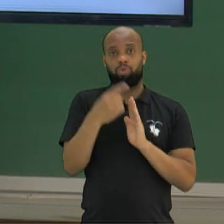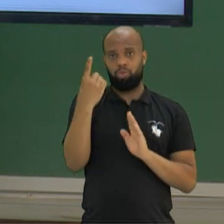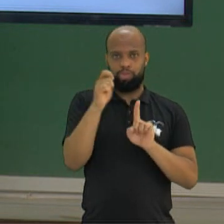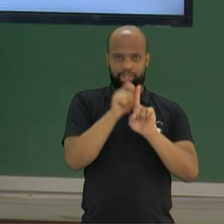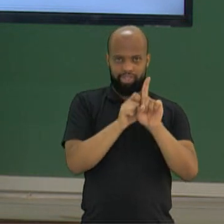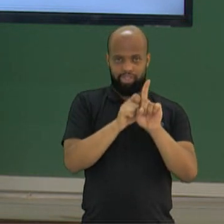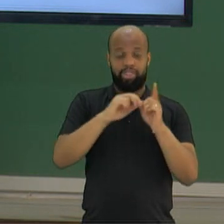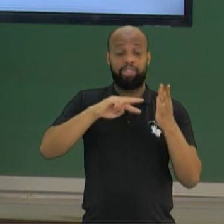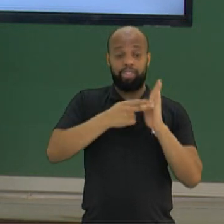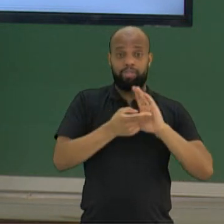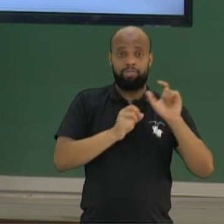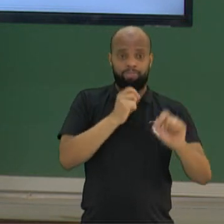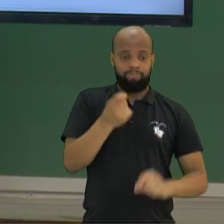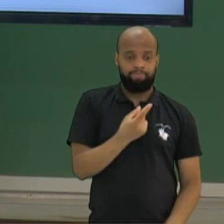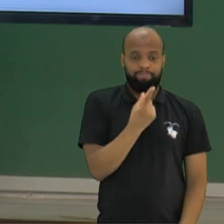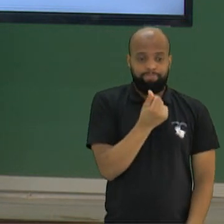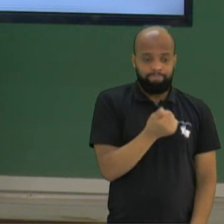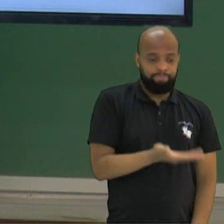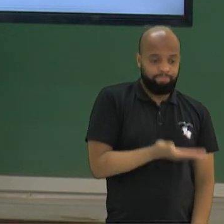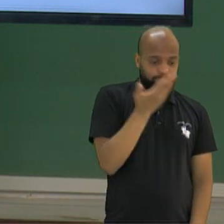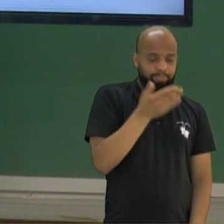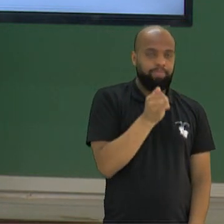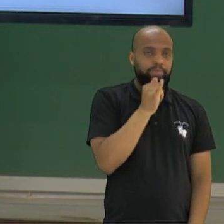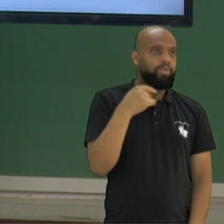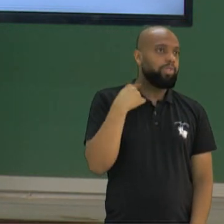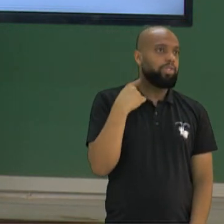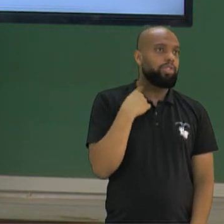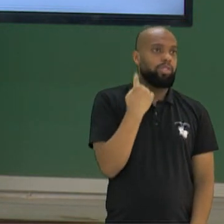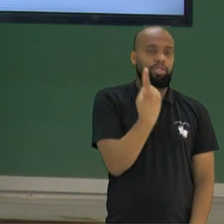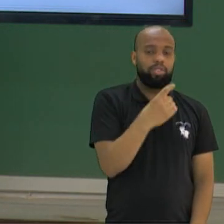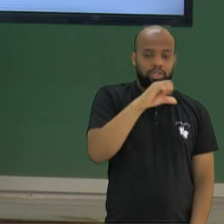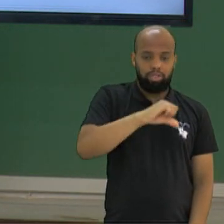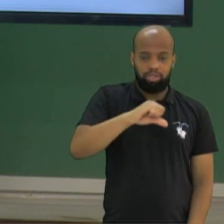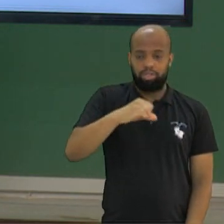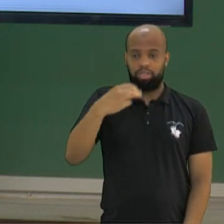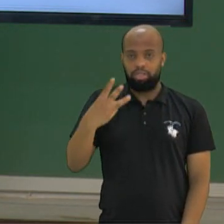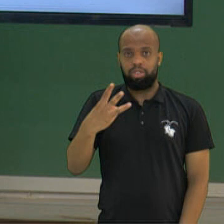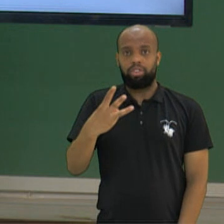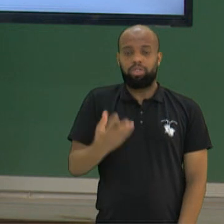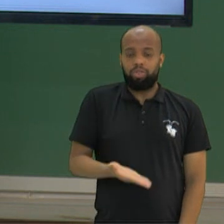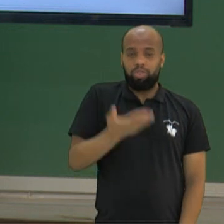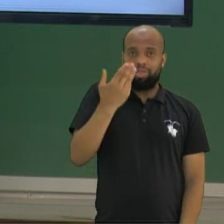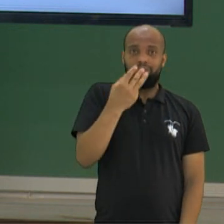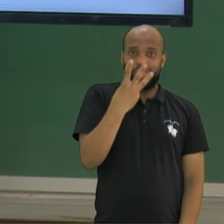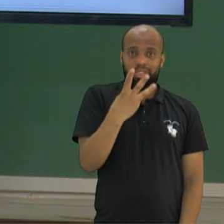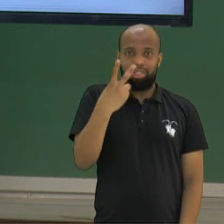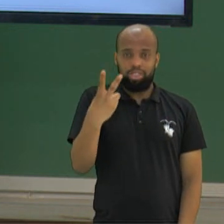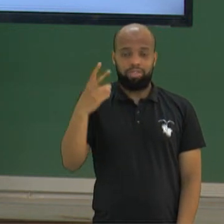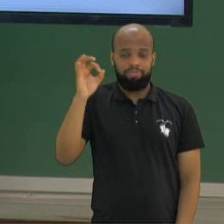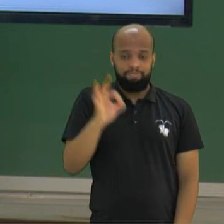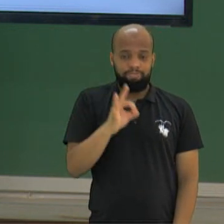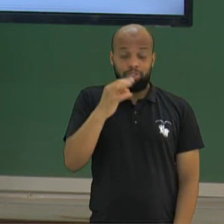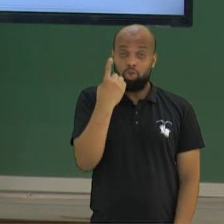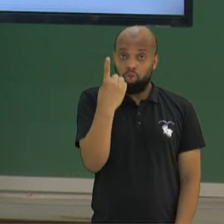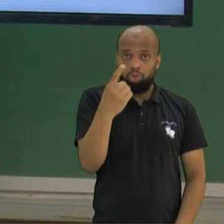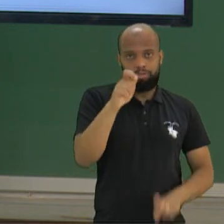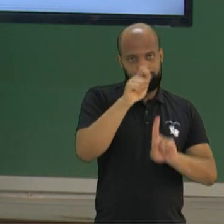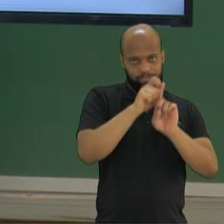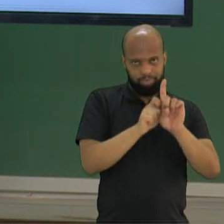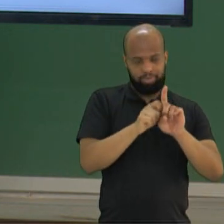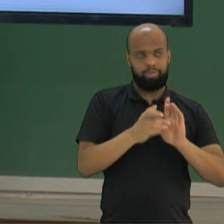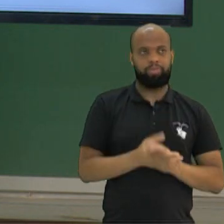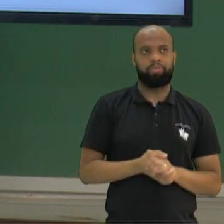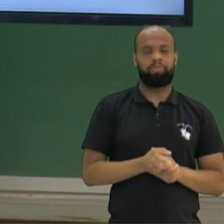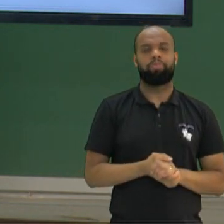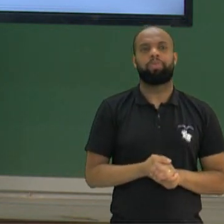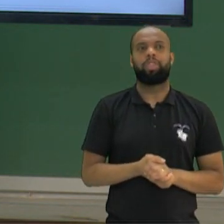significava que os preços subiam, por exemplo, em maio de 1993, cerca de 32% em um mês. Tá?